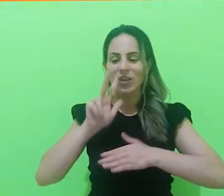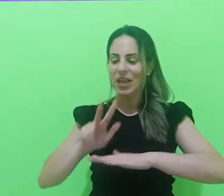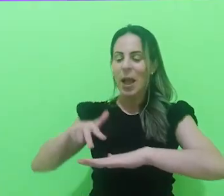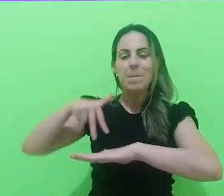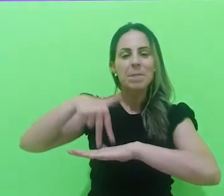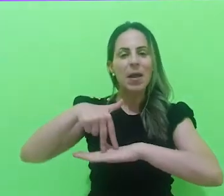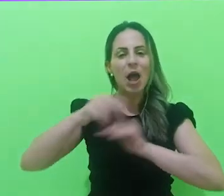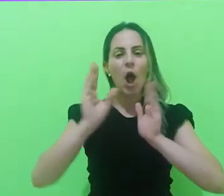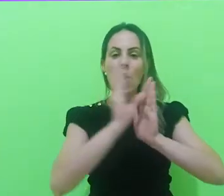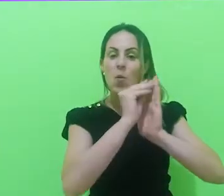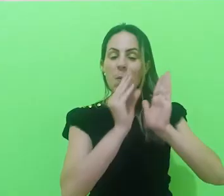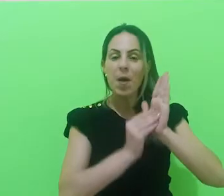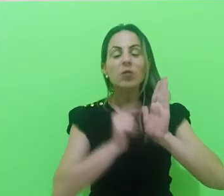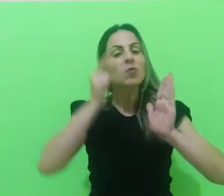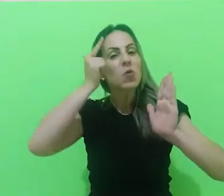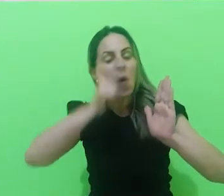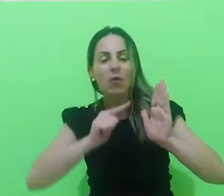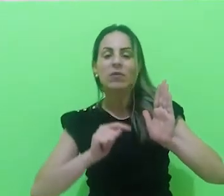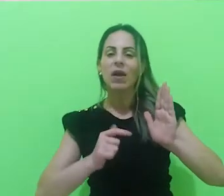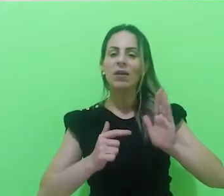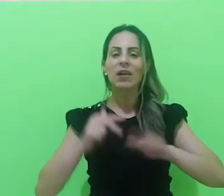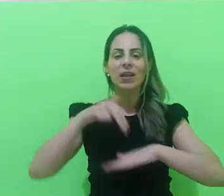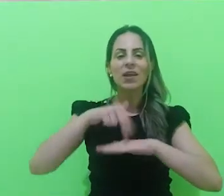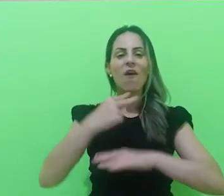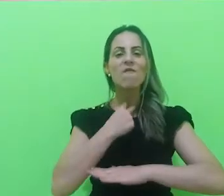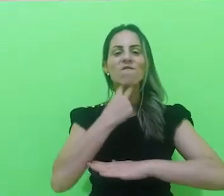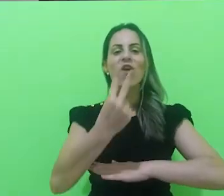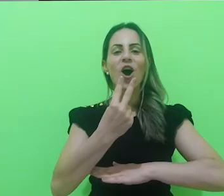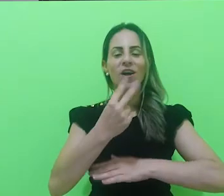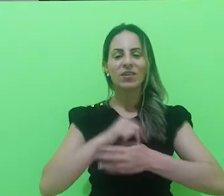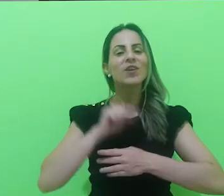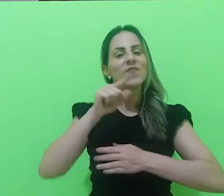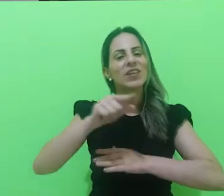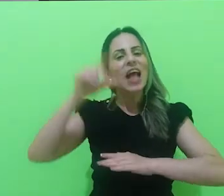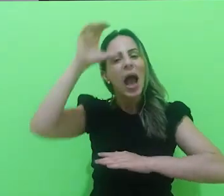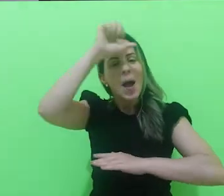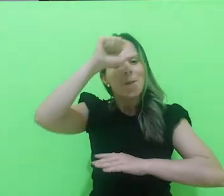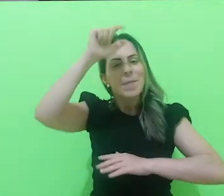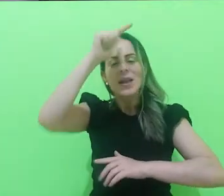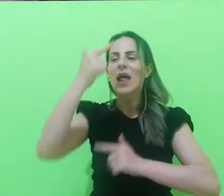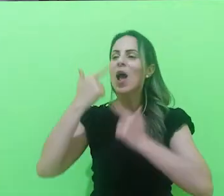protagonista de um método que funciona. Aqui você tem voz. E vai aprender a